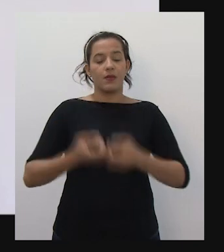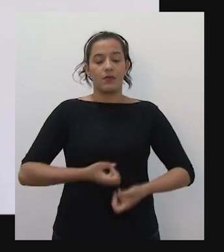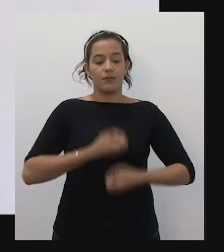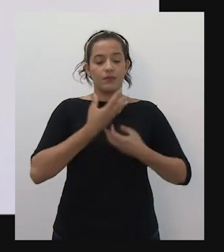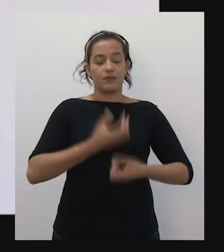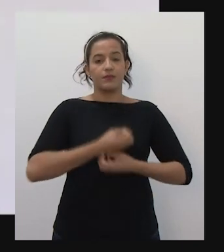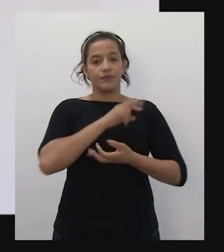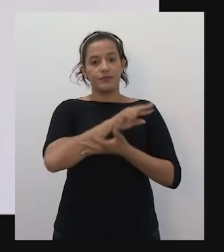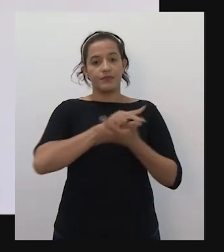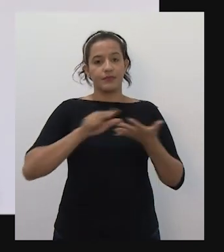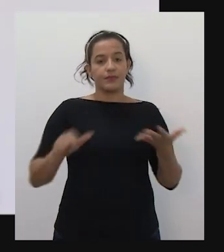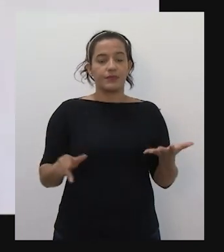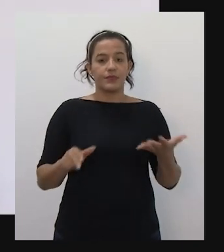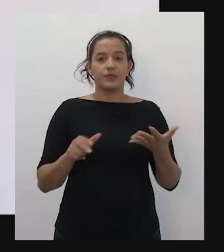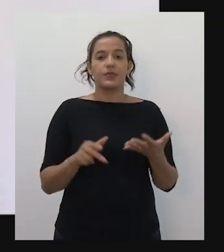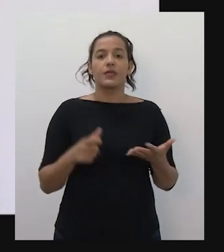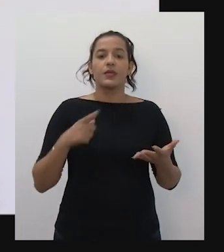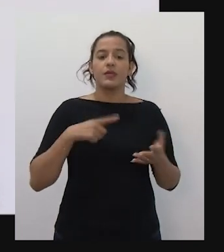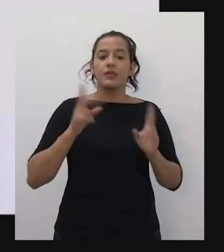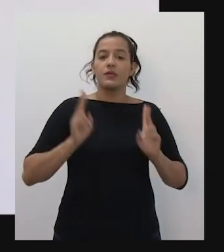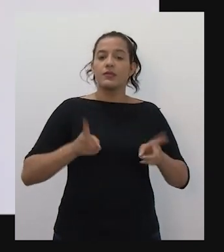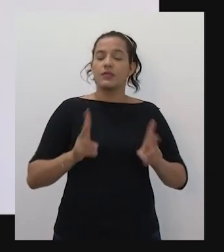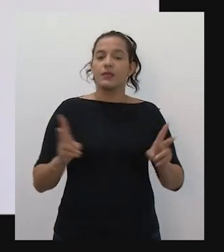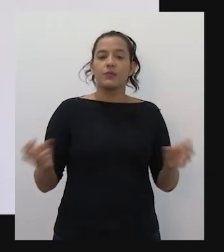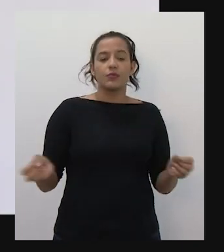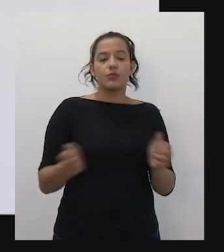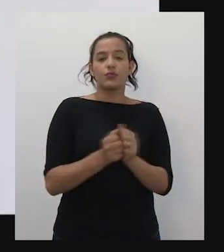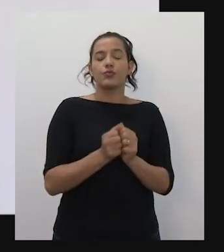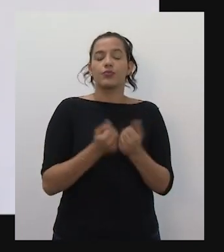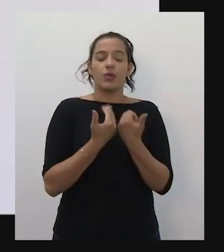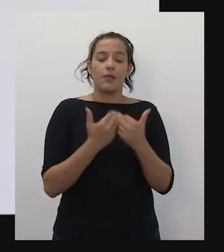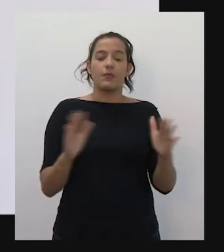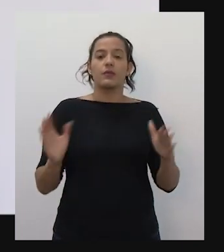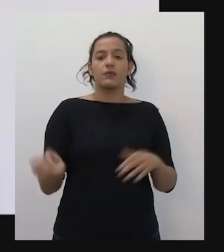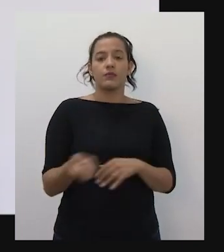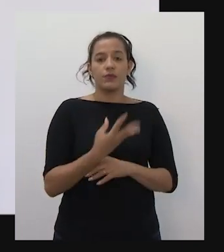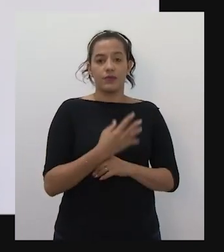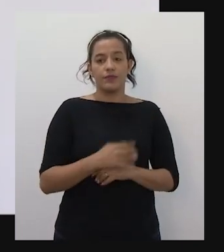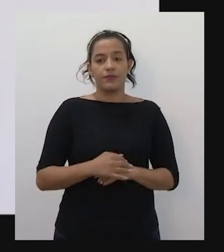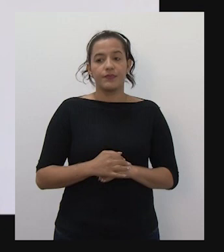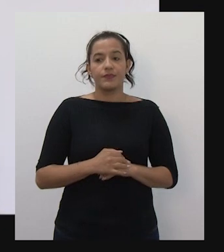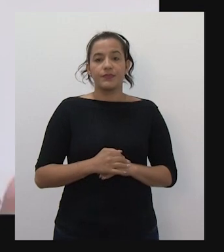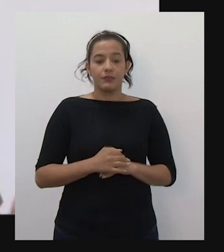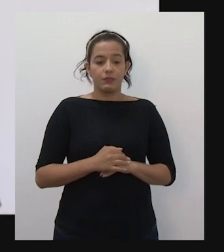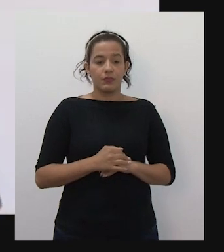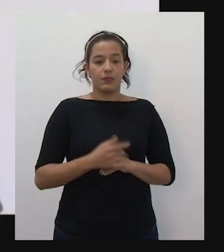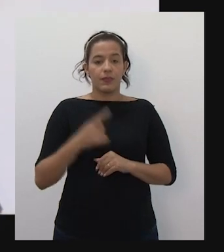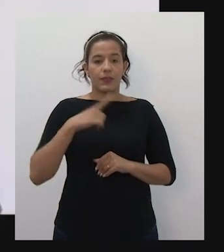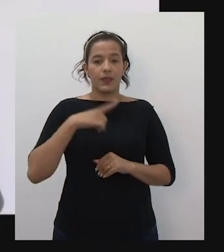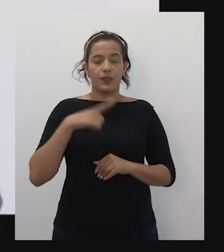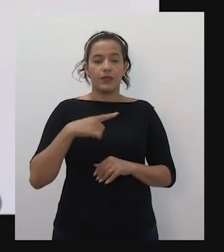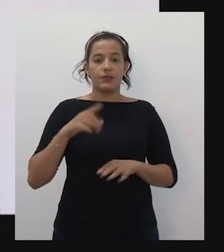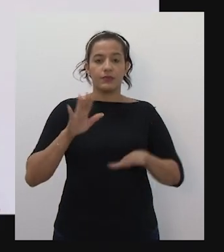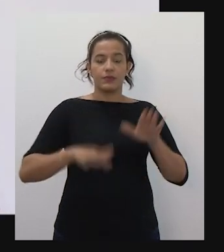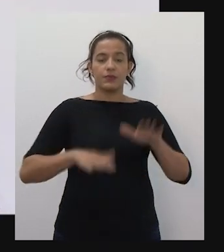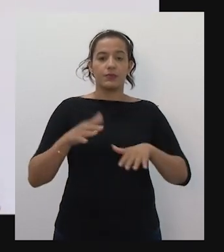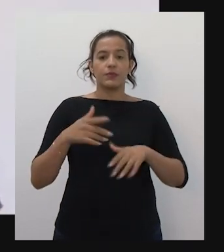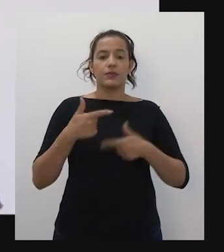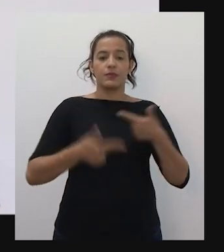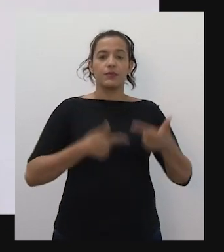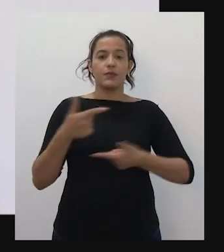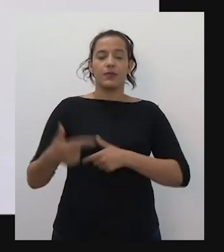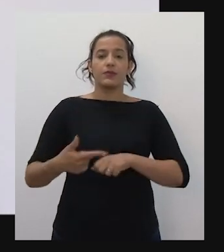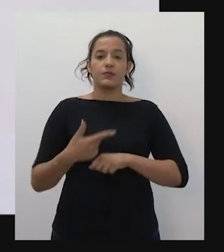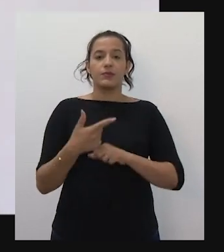competências socioemocionais de estar sempre aberto ao novo, já que eu trabalhava sempre com um projeto inovador. Quando